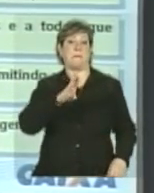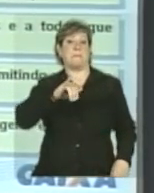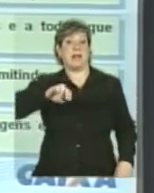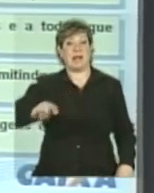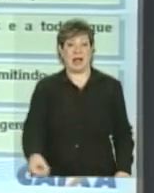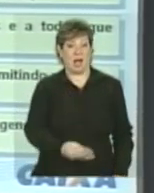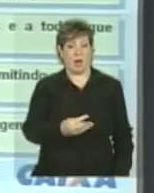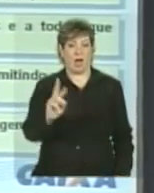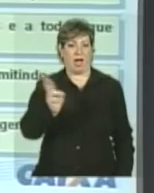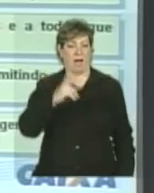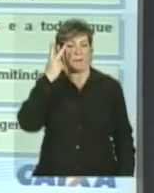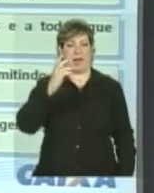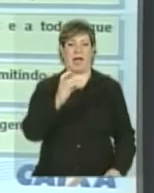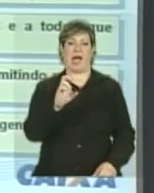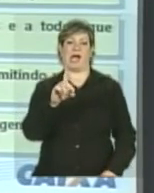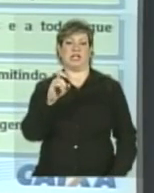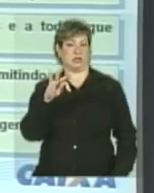para crédito.